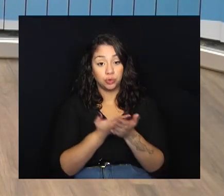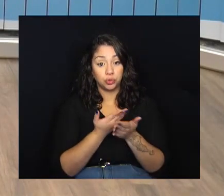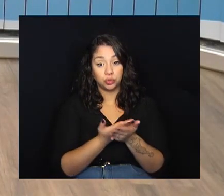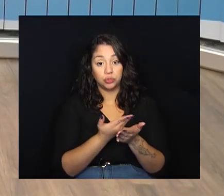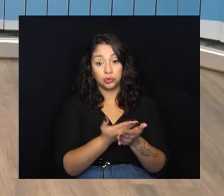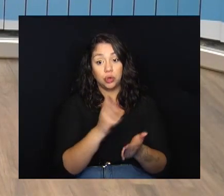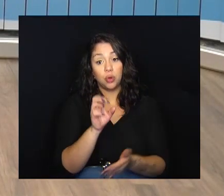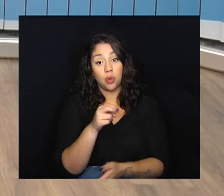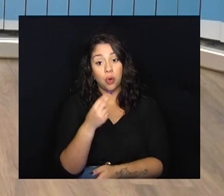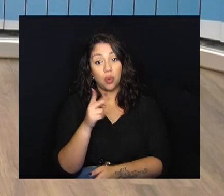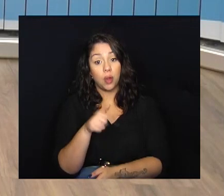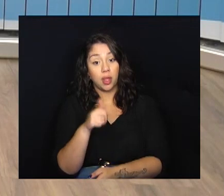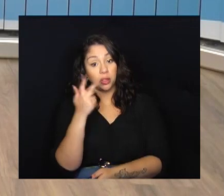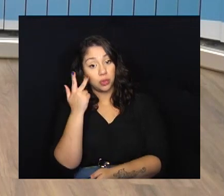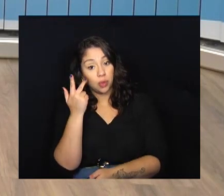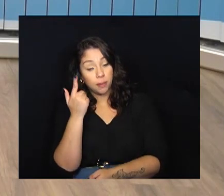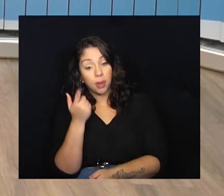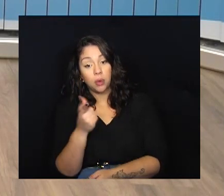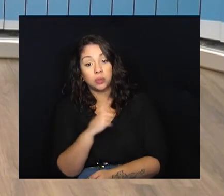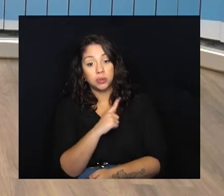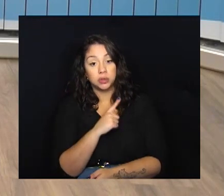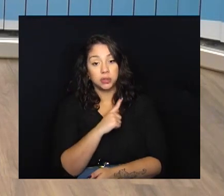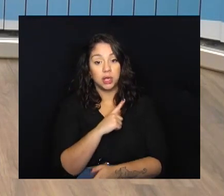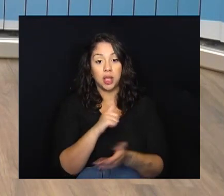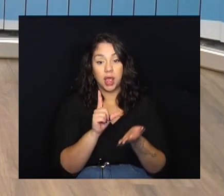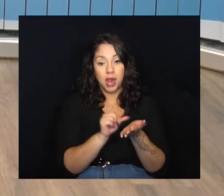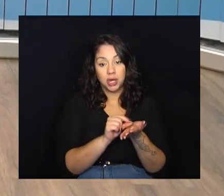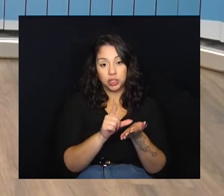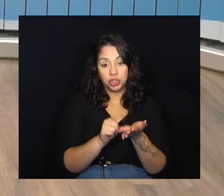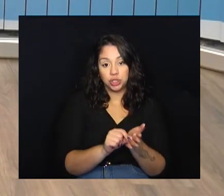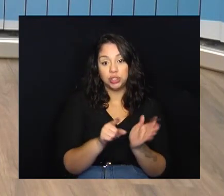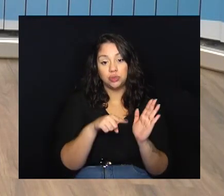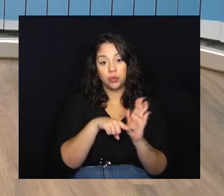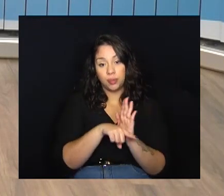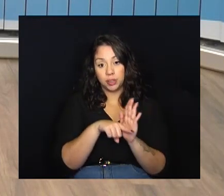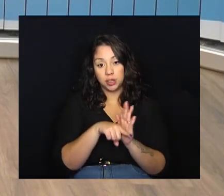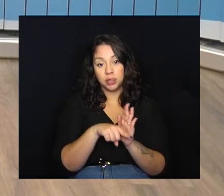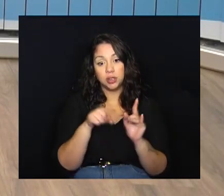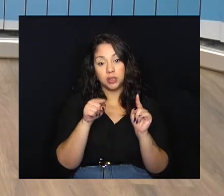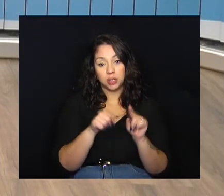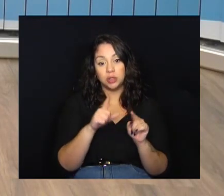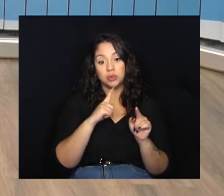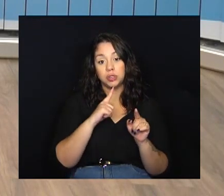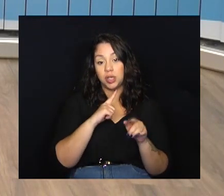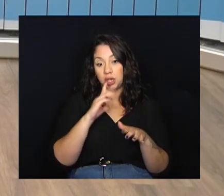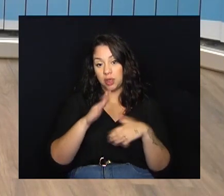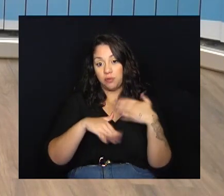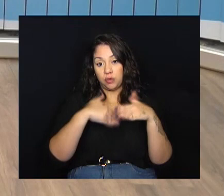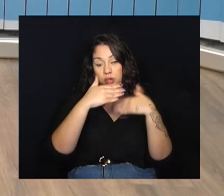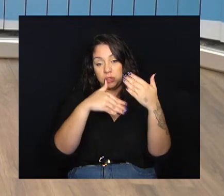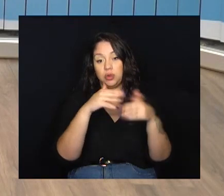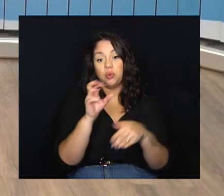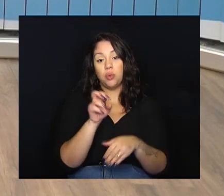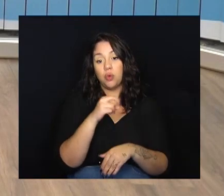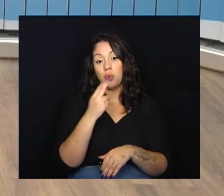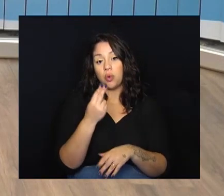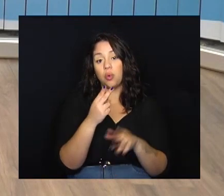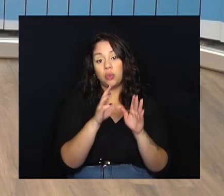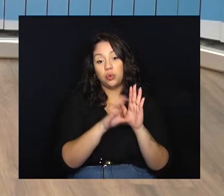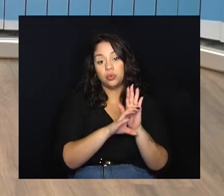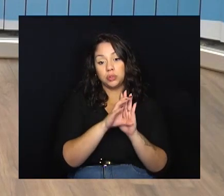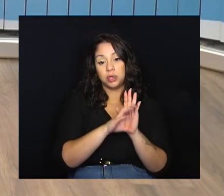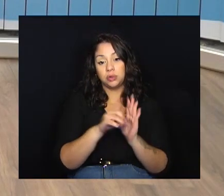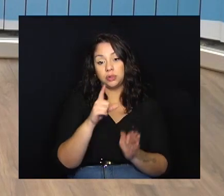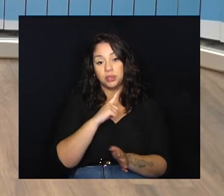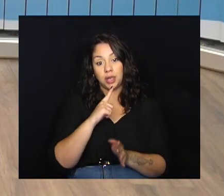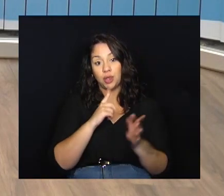é comum nós termos artigos pesquisas isso tá em plena evolução ou conceito que a gente tem hoje